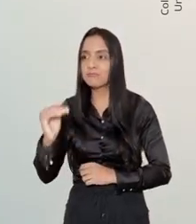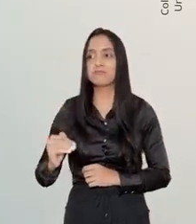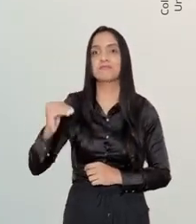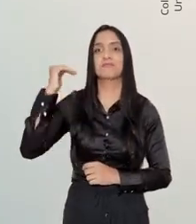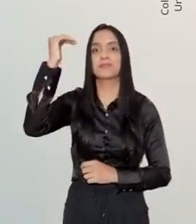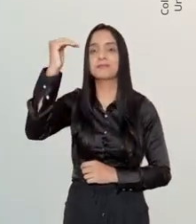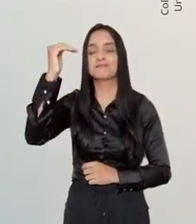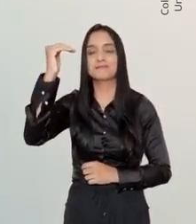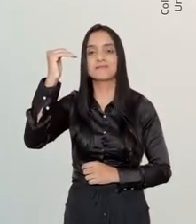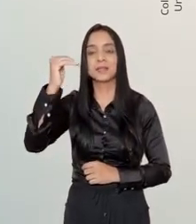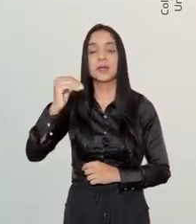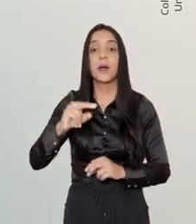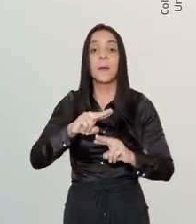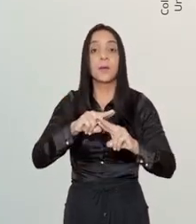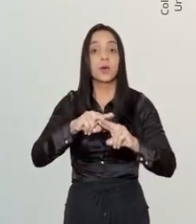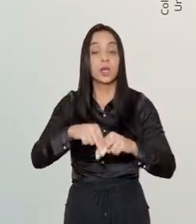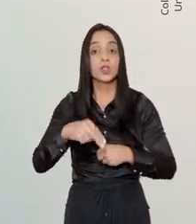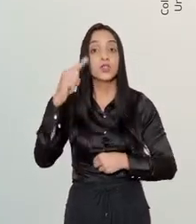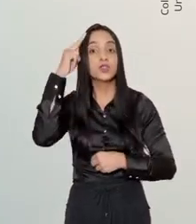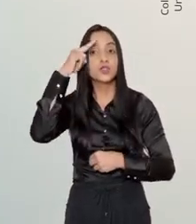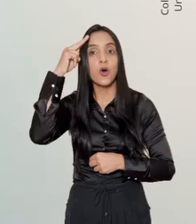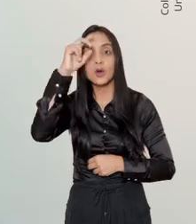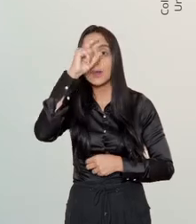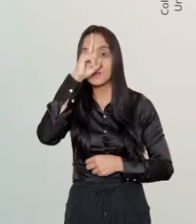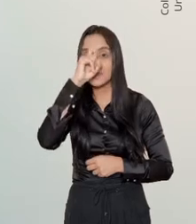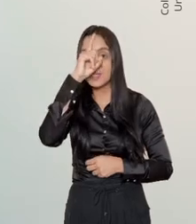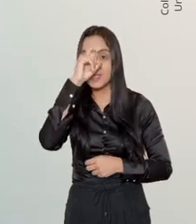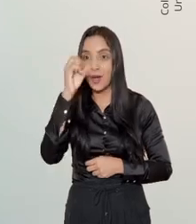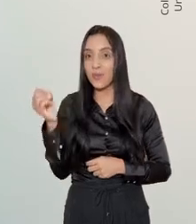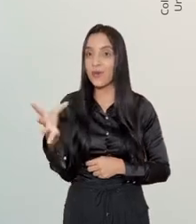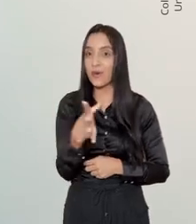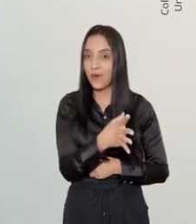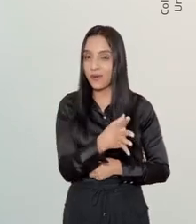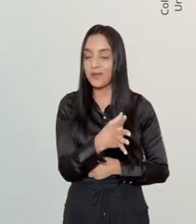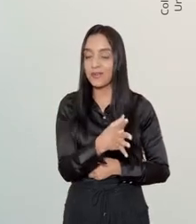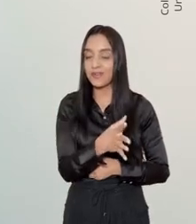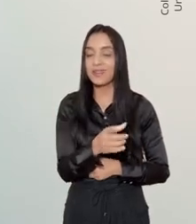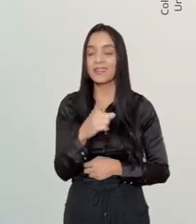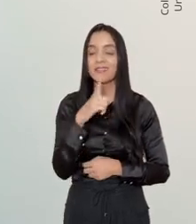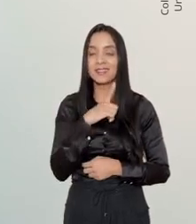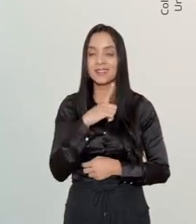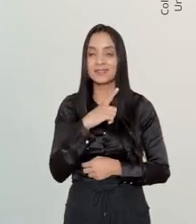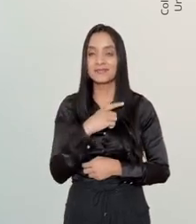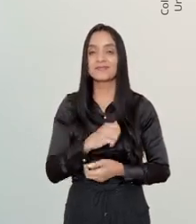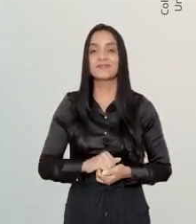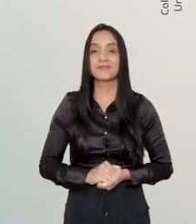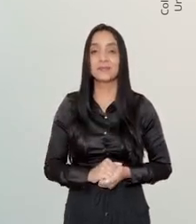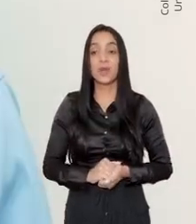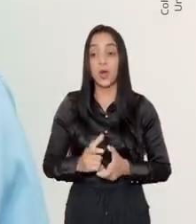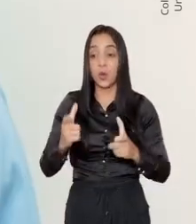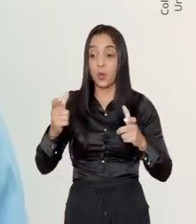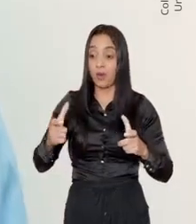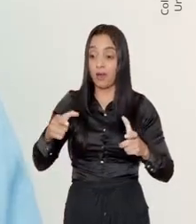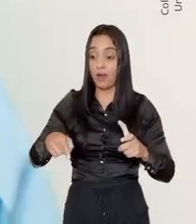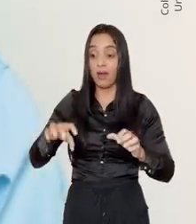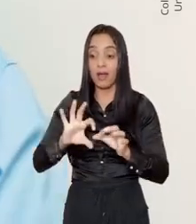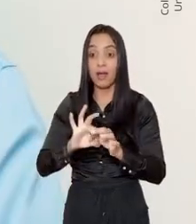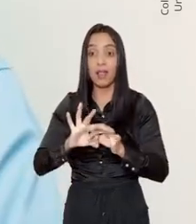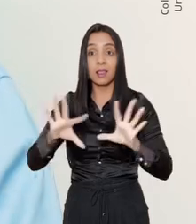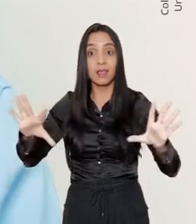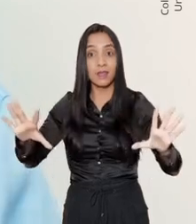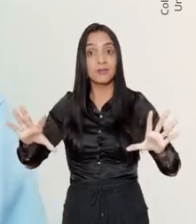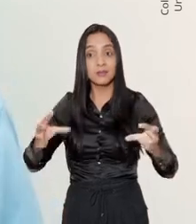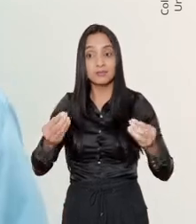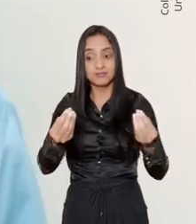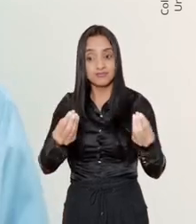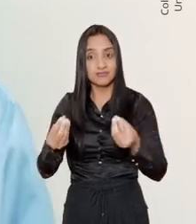novo São José. Por isso quero deixar claro que o sonho de um novo Hospital São José ainda existe. O terreno ainda está